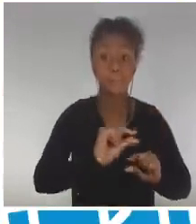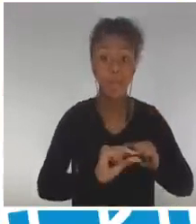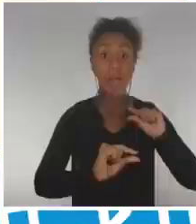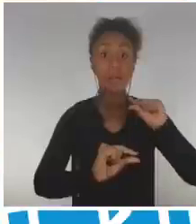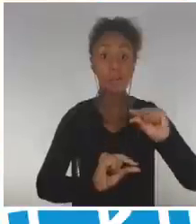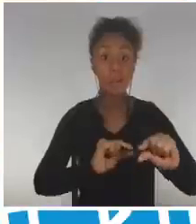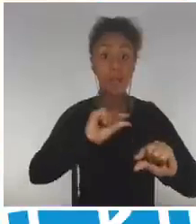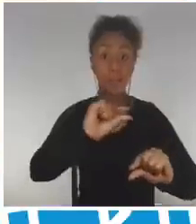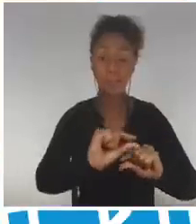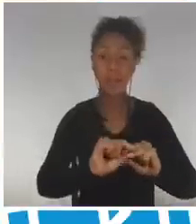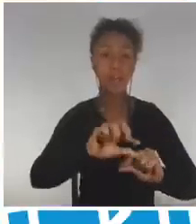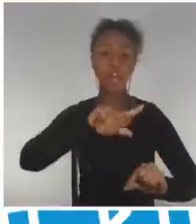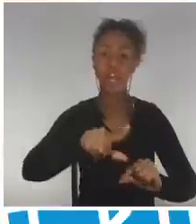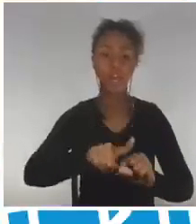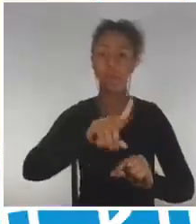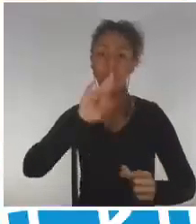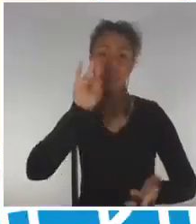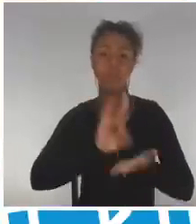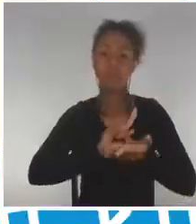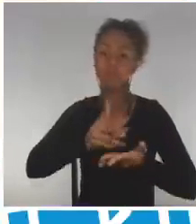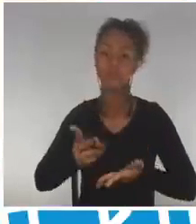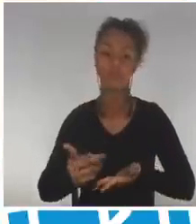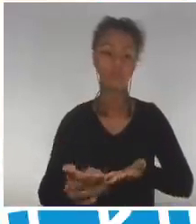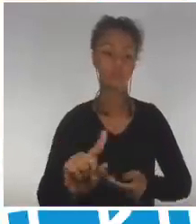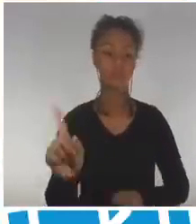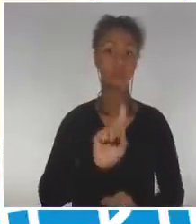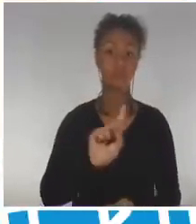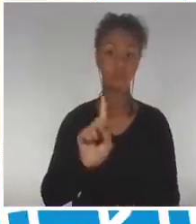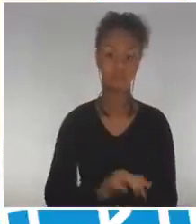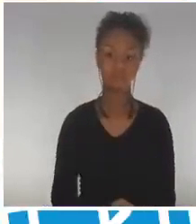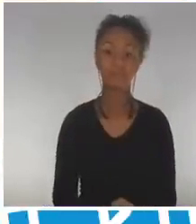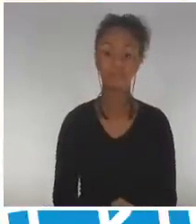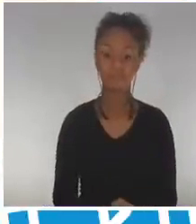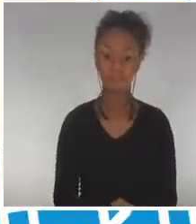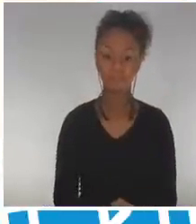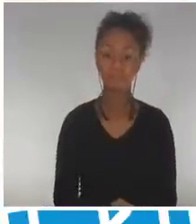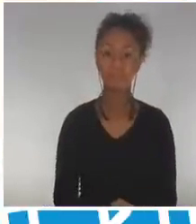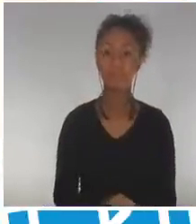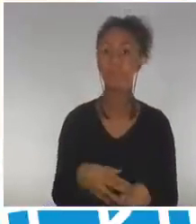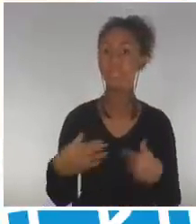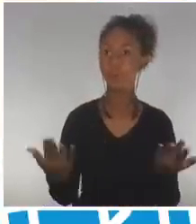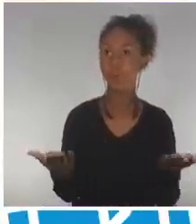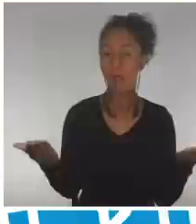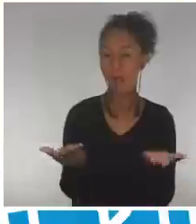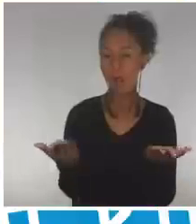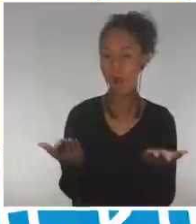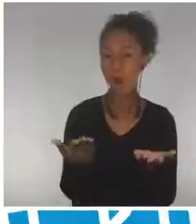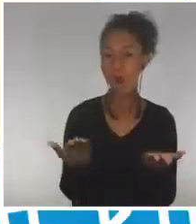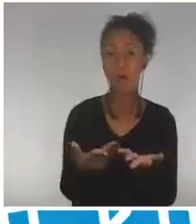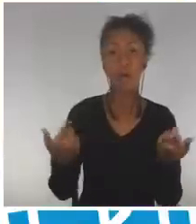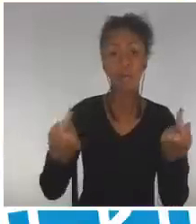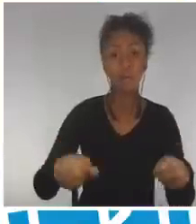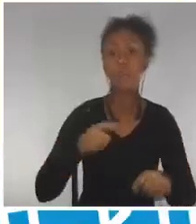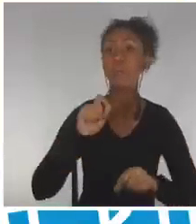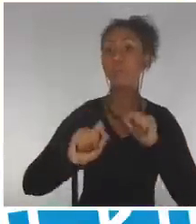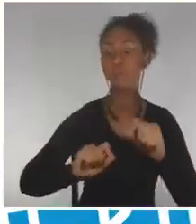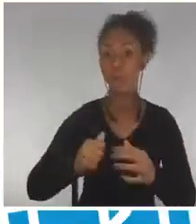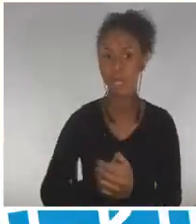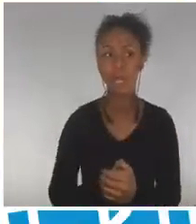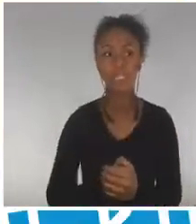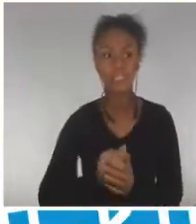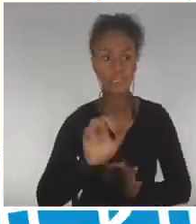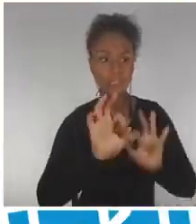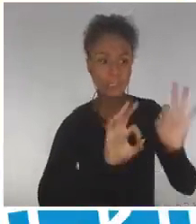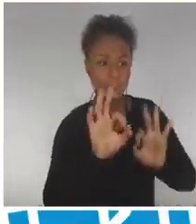acho que nós não estamos em momento de mudar nada. Você acha que agora tem que consolidar, fazer um